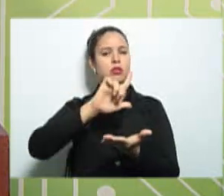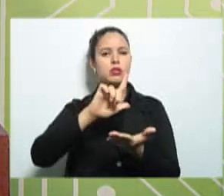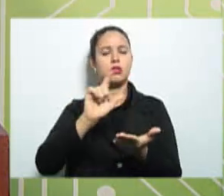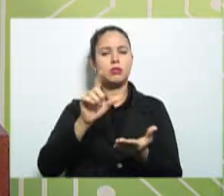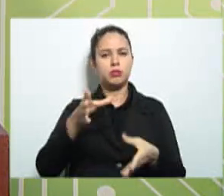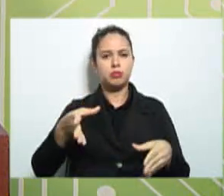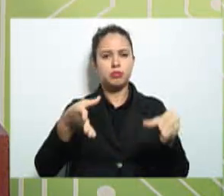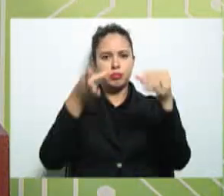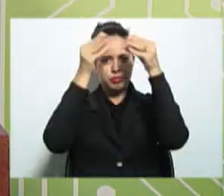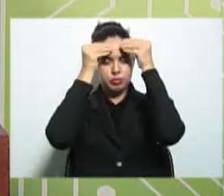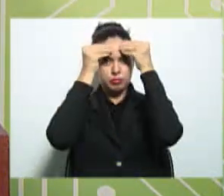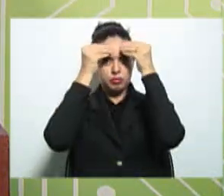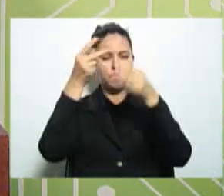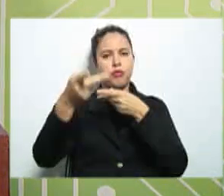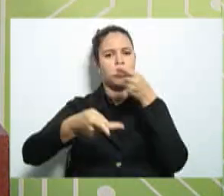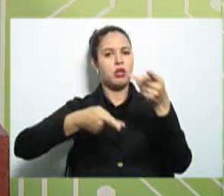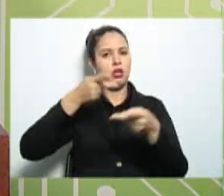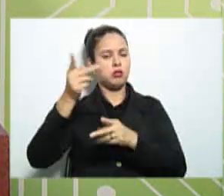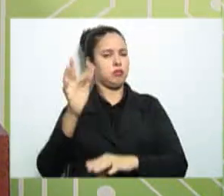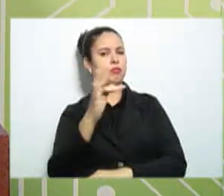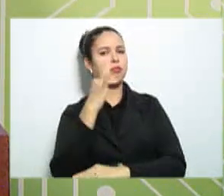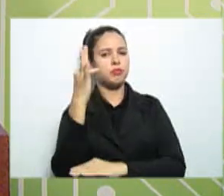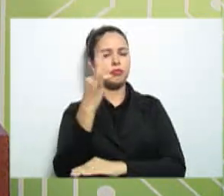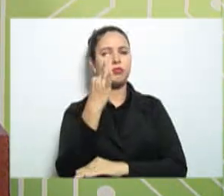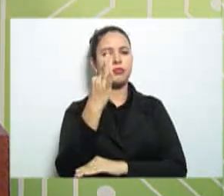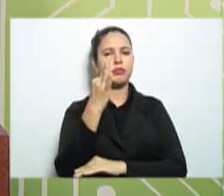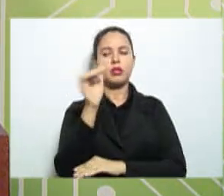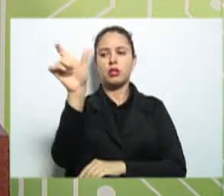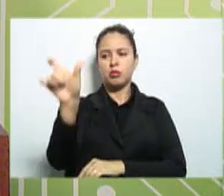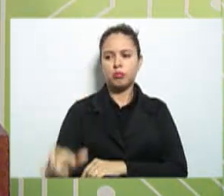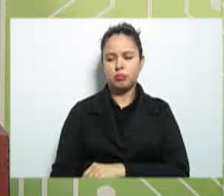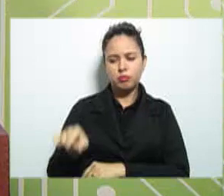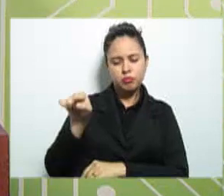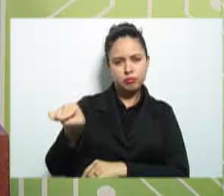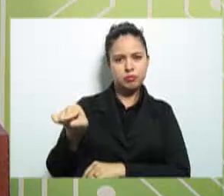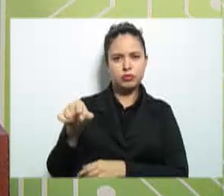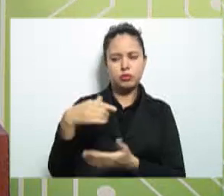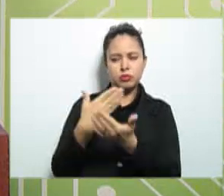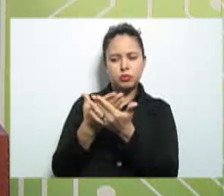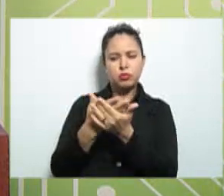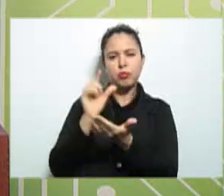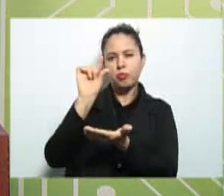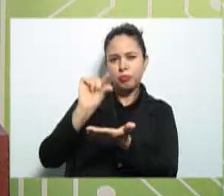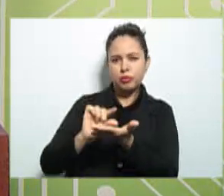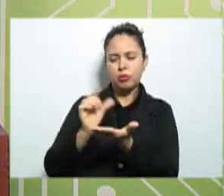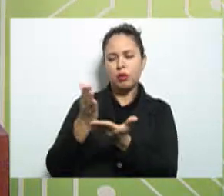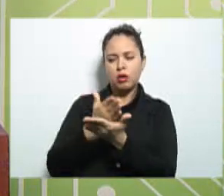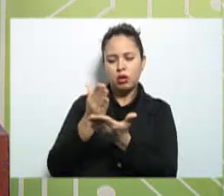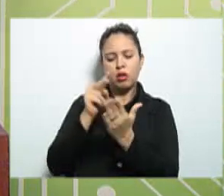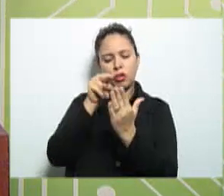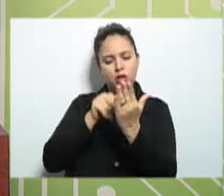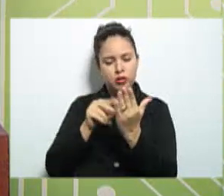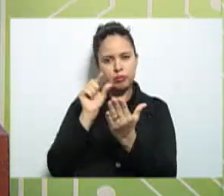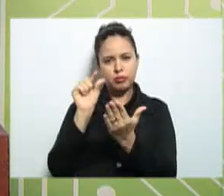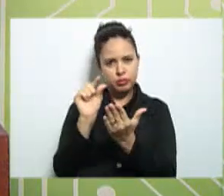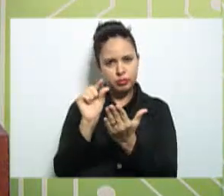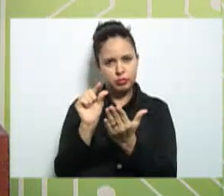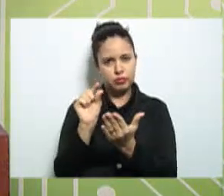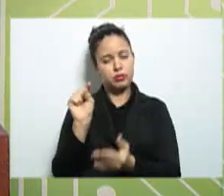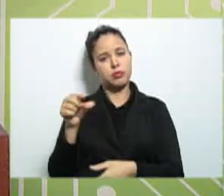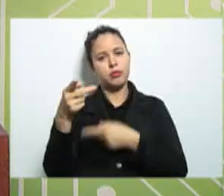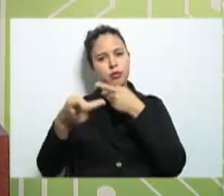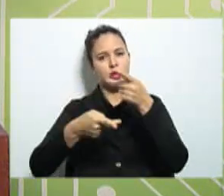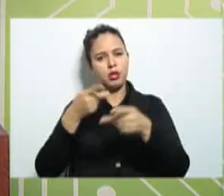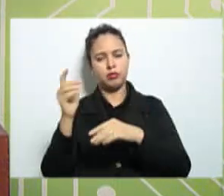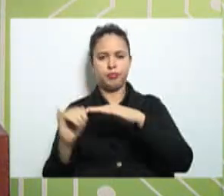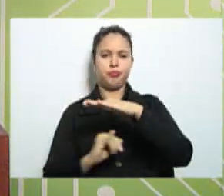não tem tanto acesso ao livro e nem à educação. Mas vocês também devem se lembrar que nós falamos que